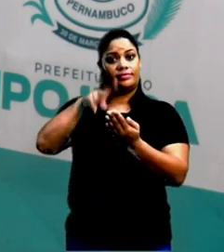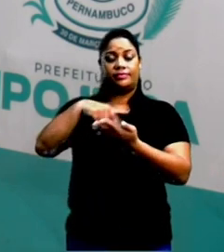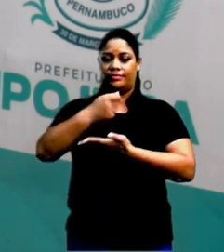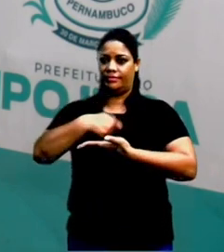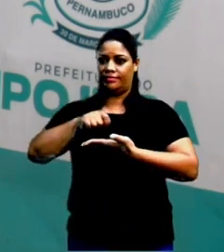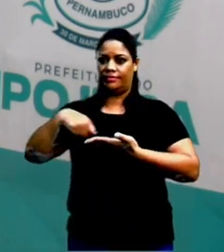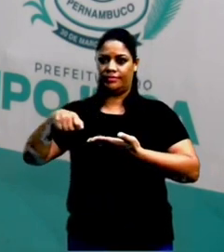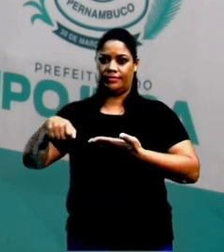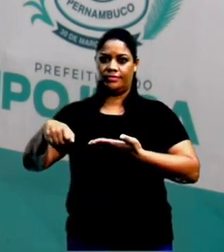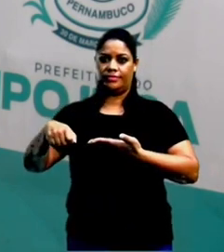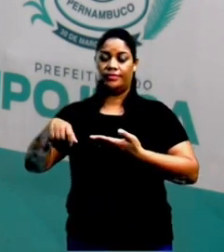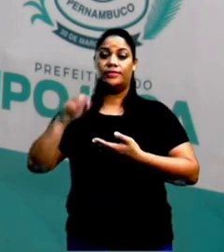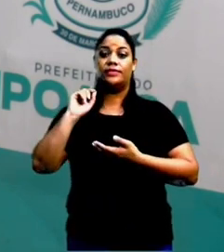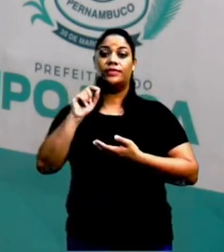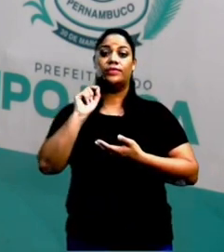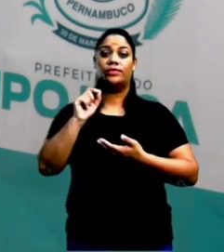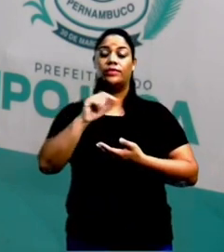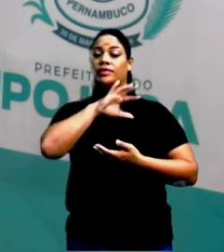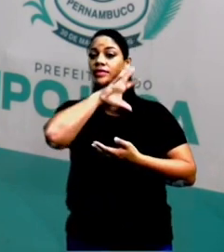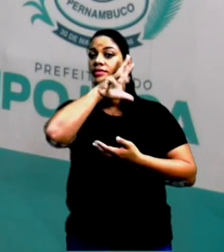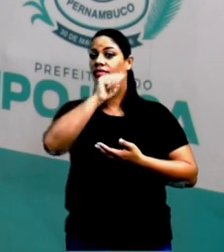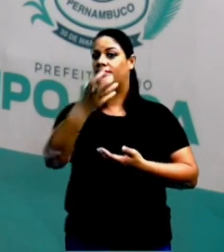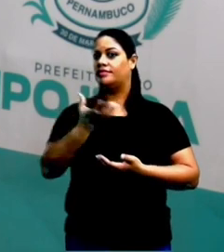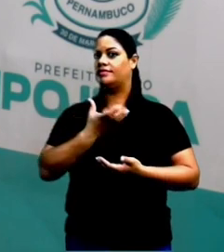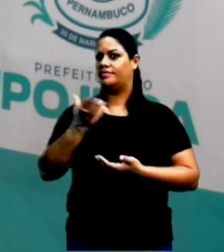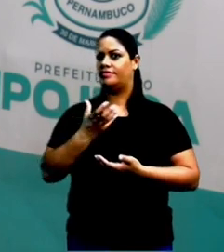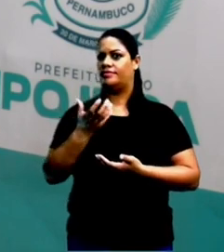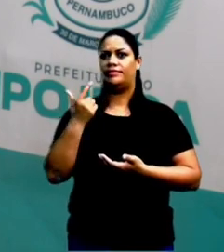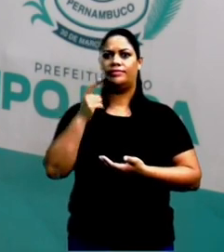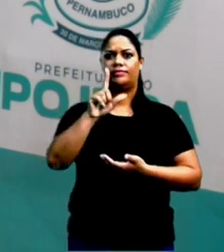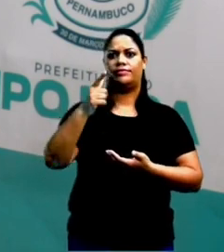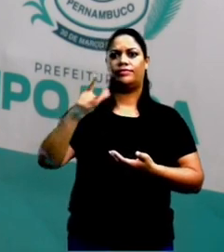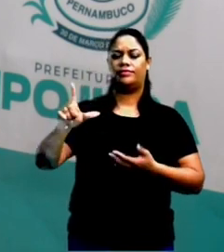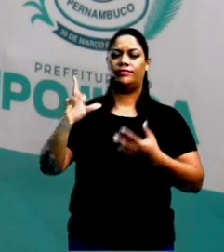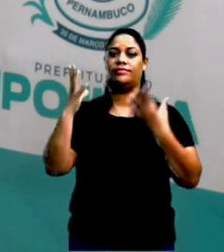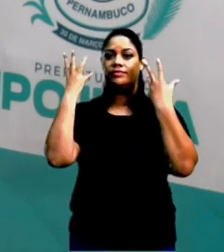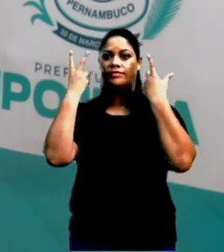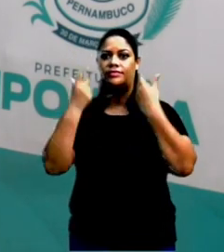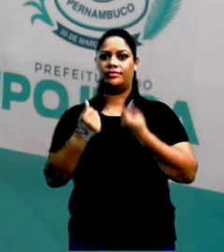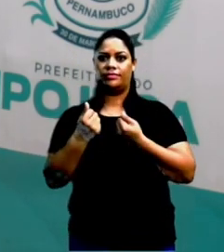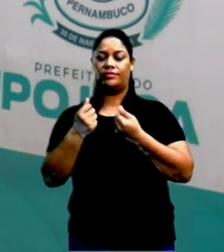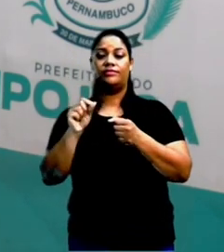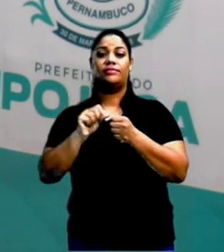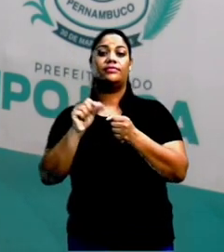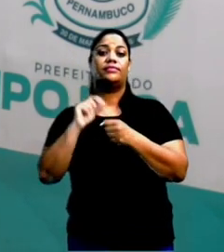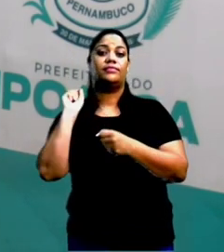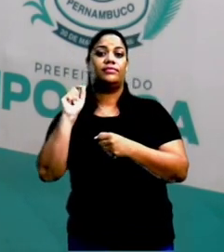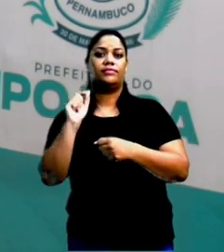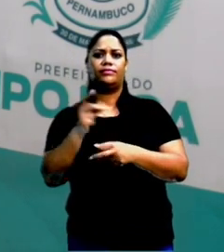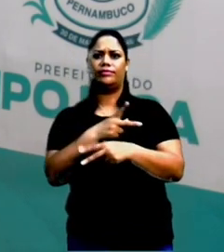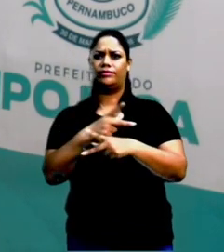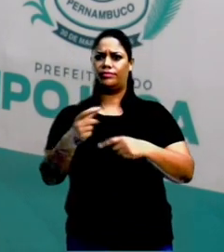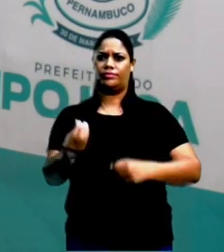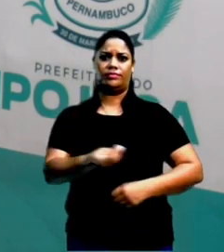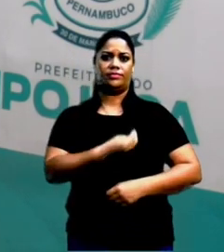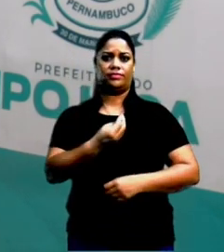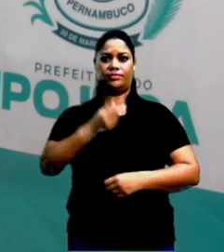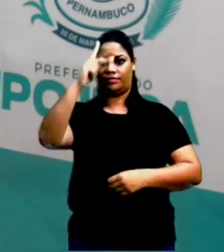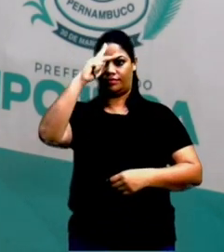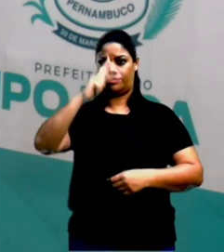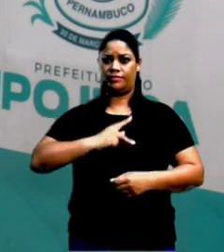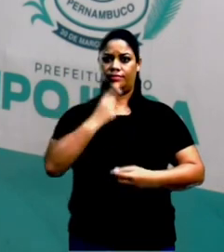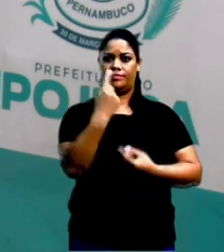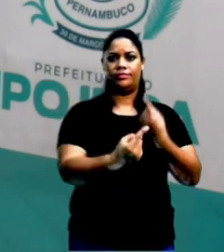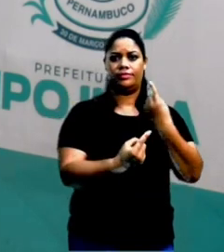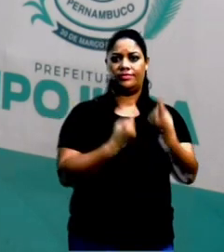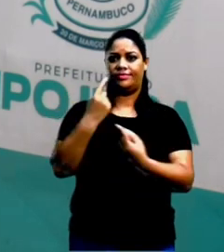escrever, o que o leão queria, os outros animais fizeram o quê? Eles pegaram, colocaram coisas da vivência dele, do